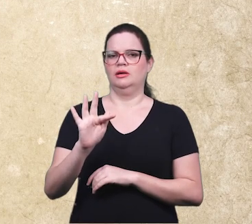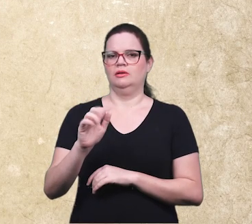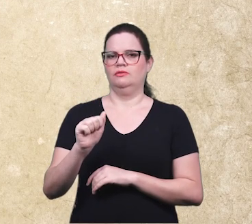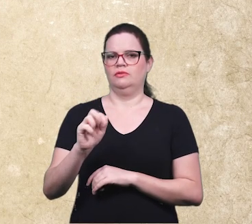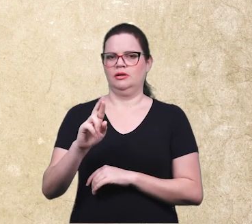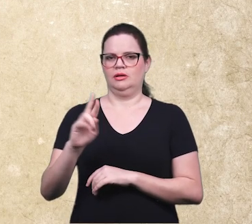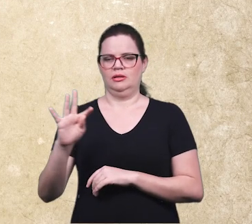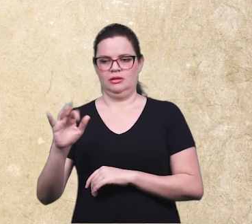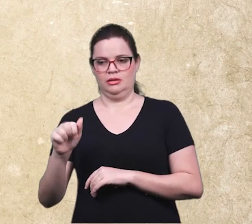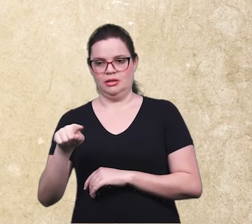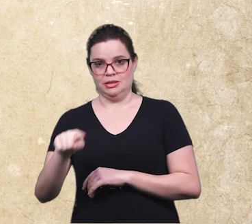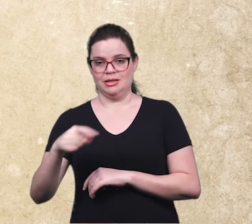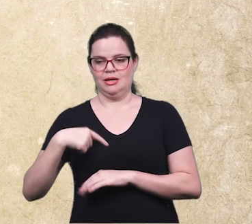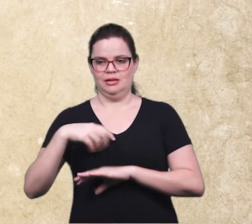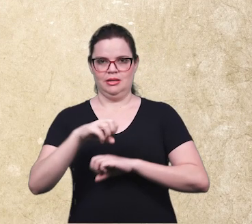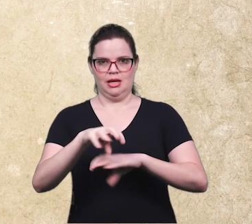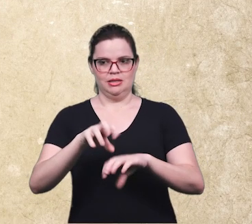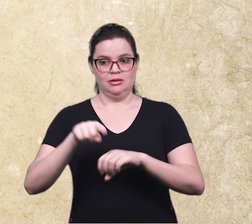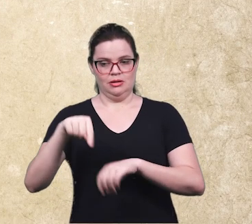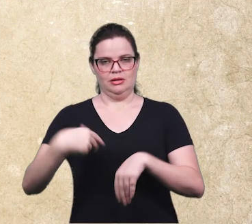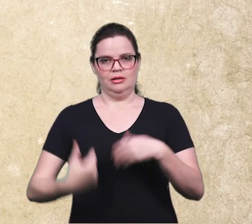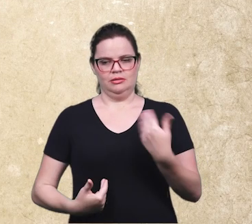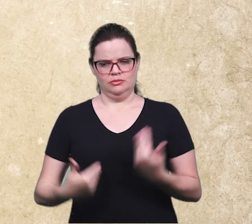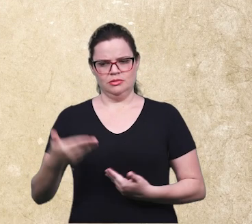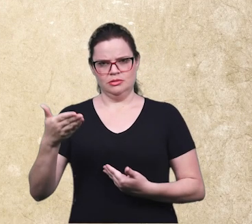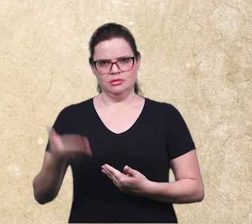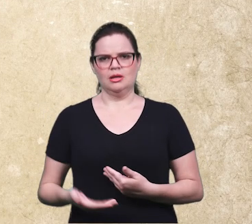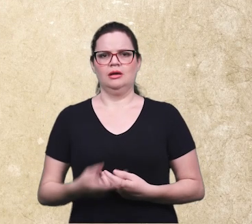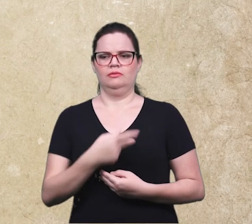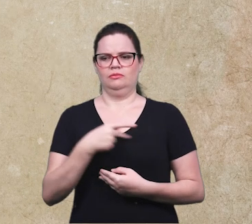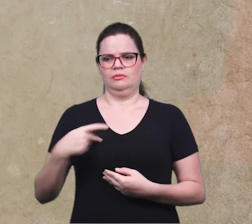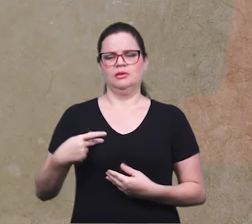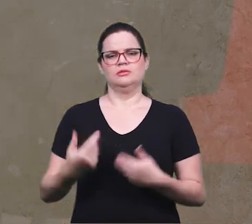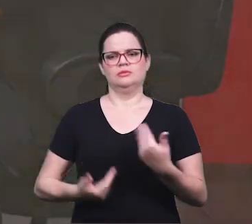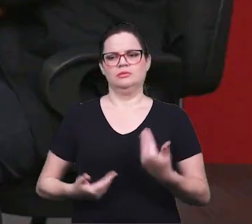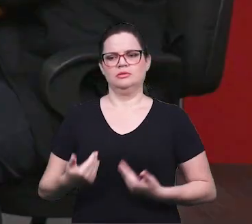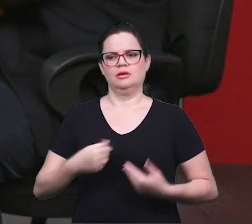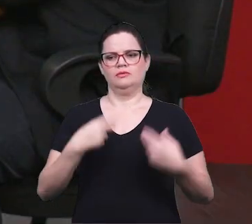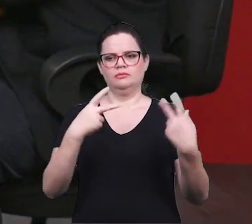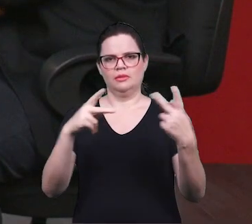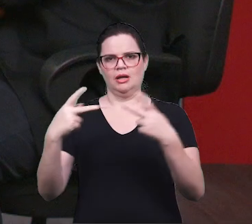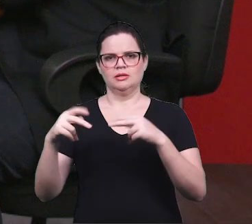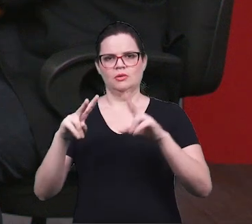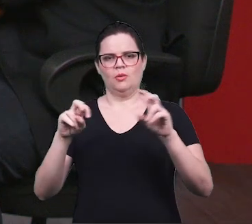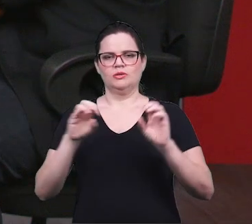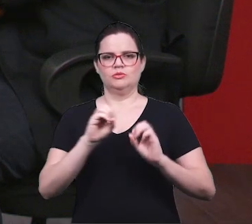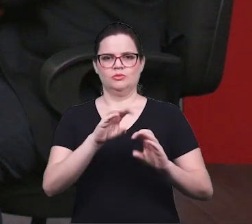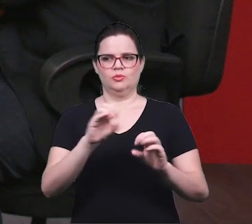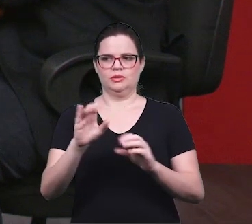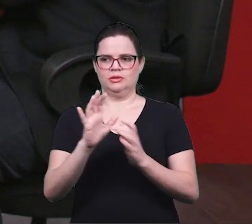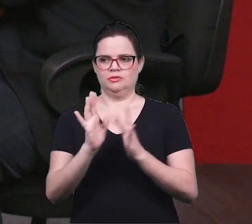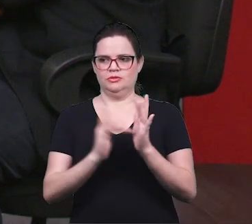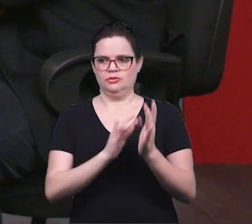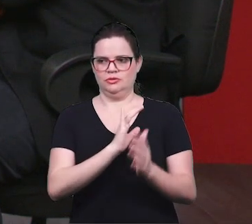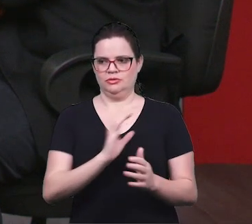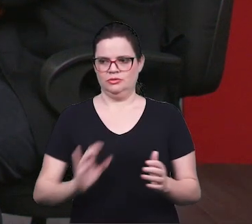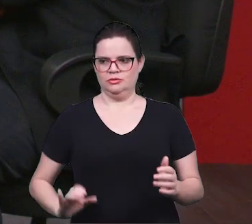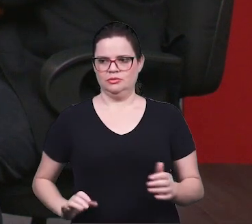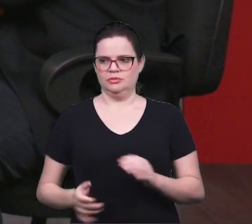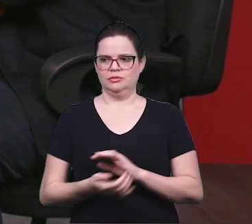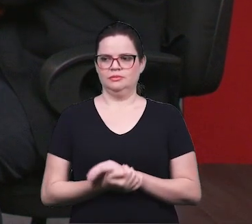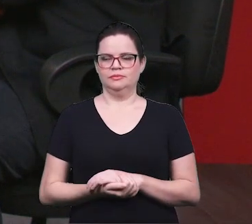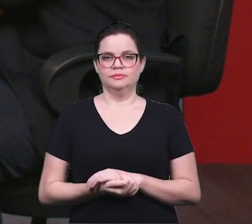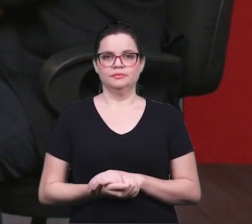conservo, que para vós é um fiel ministro de Cristo. Aqui Paulo afirma, Epáfras